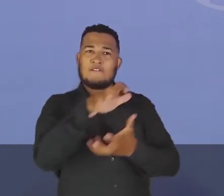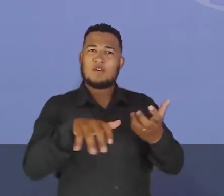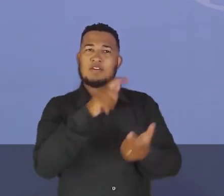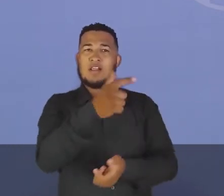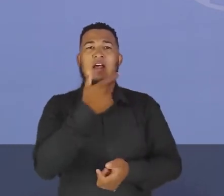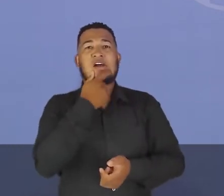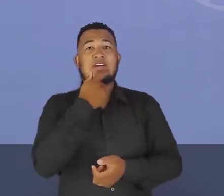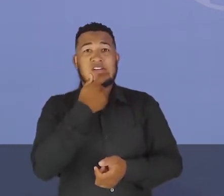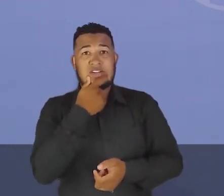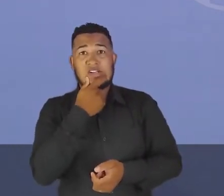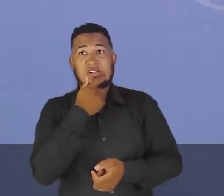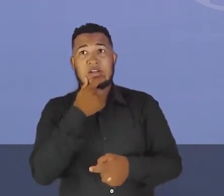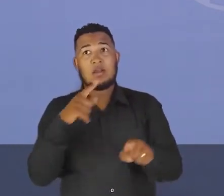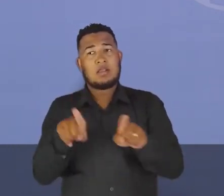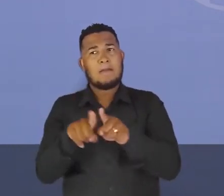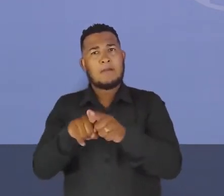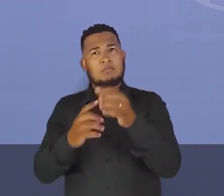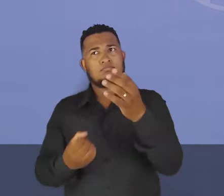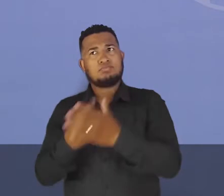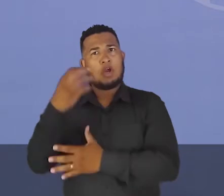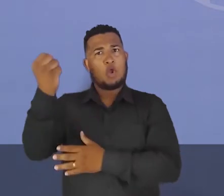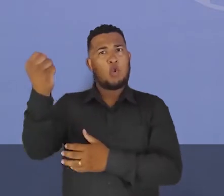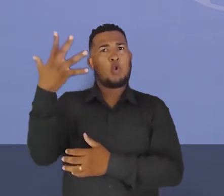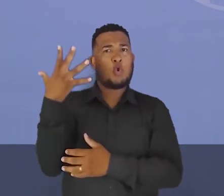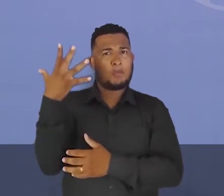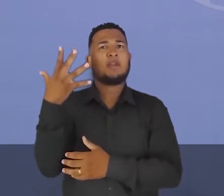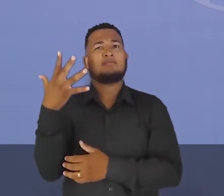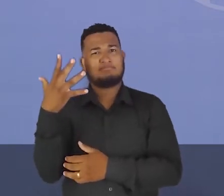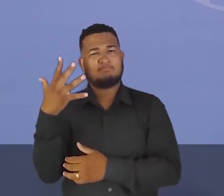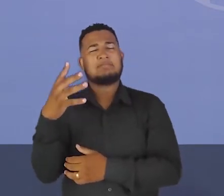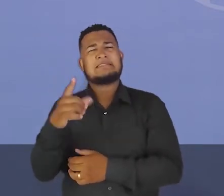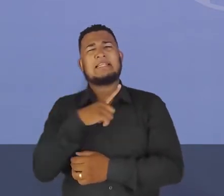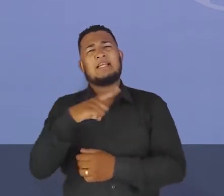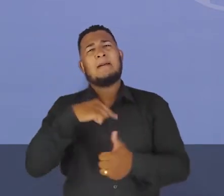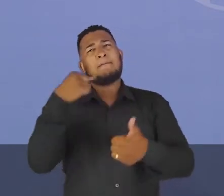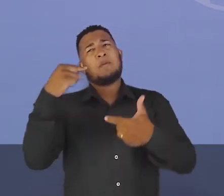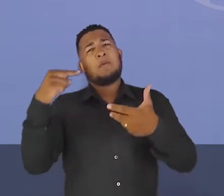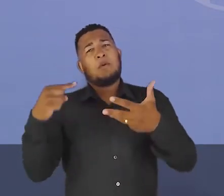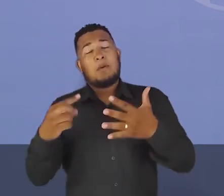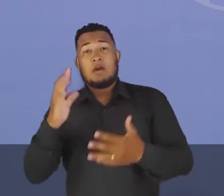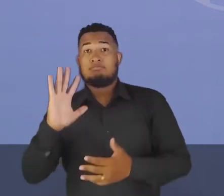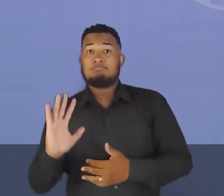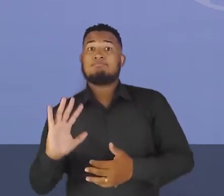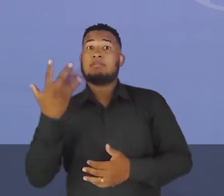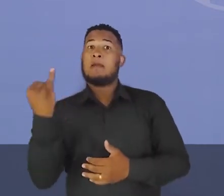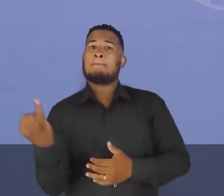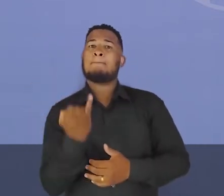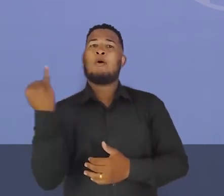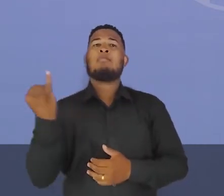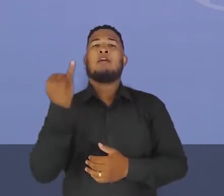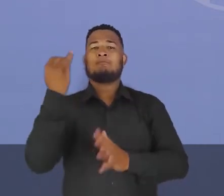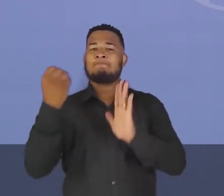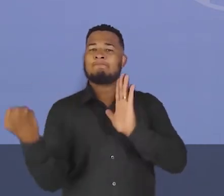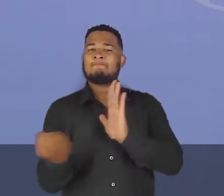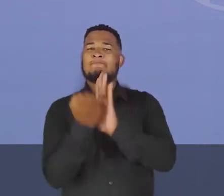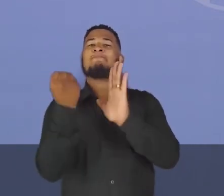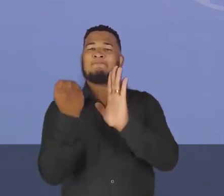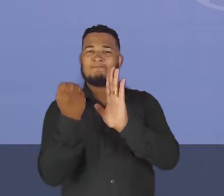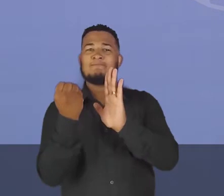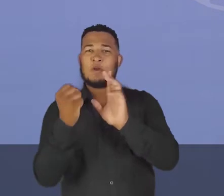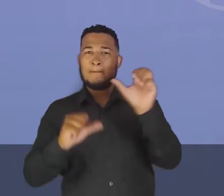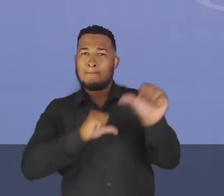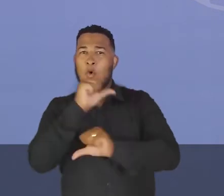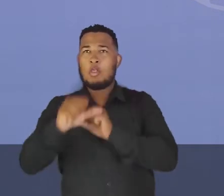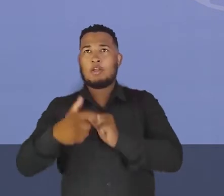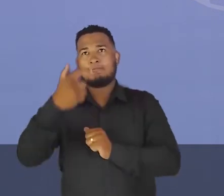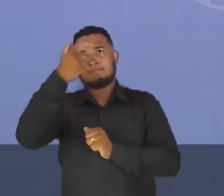o surgimento do Iluminismo. Então, vários acontecimentos também muito importantes nesse período que marcam essa mudança